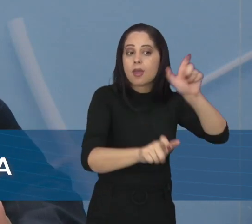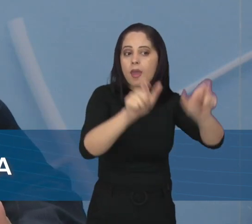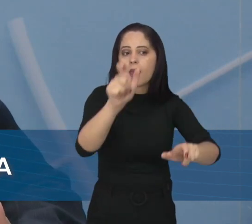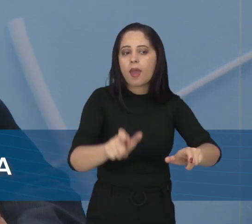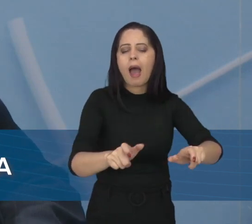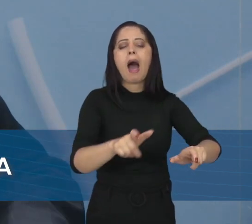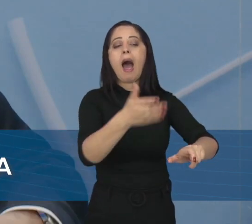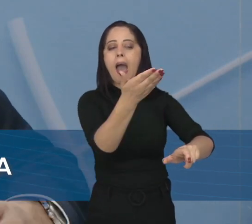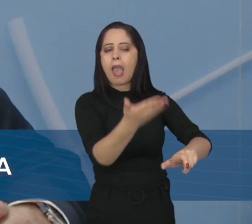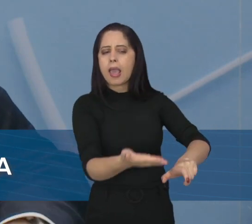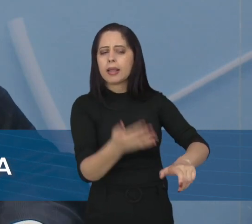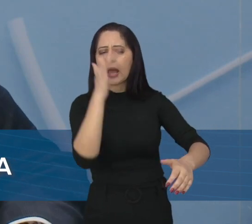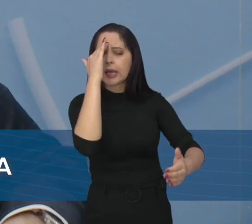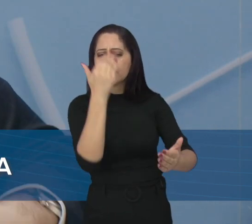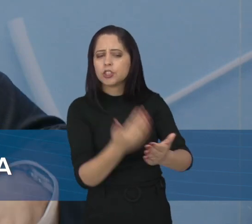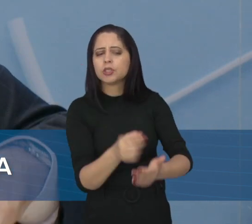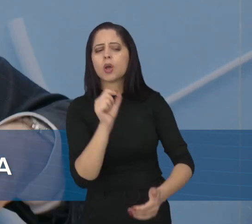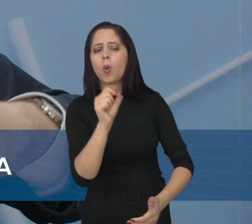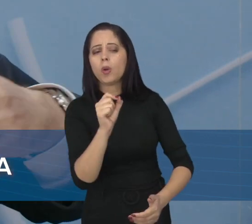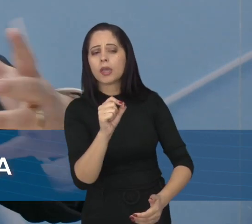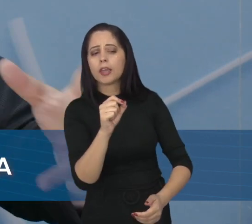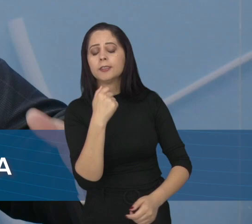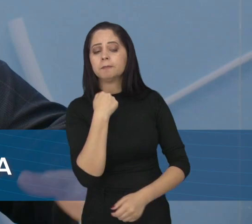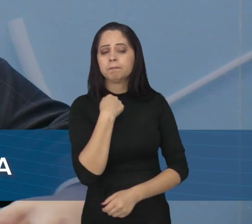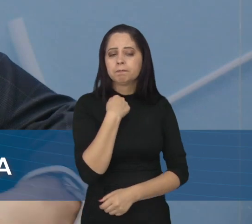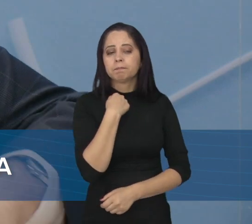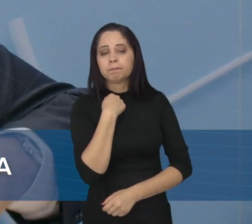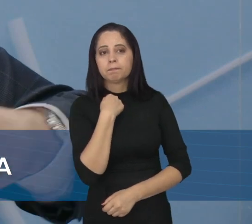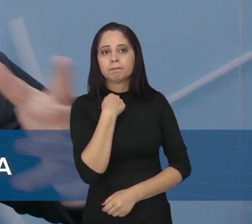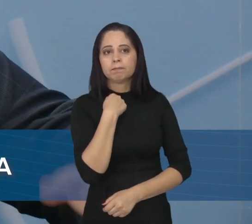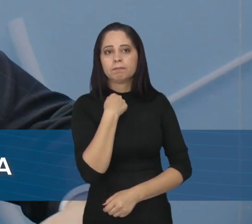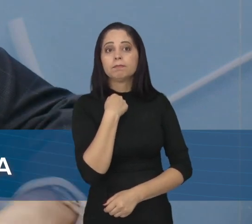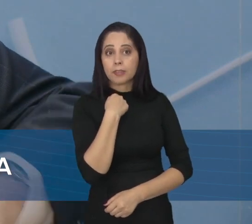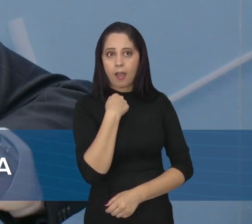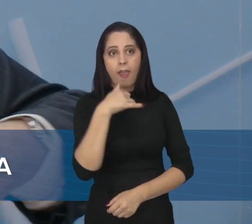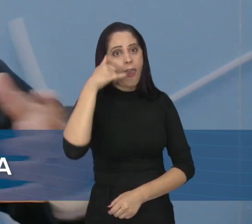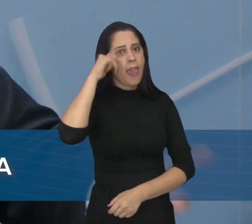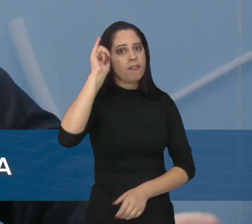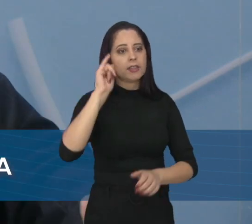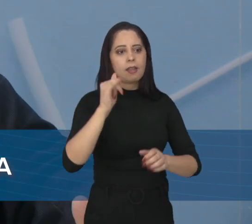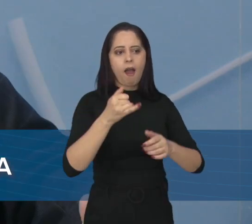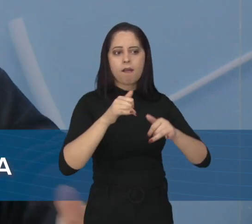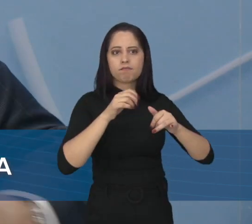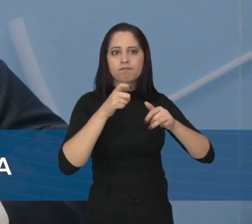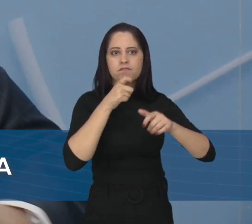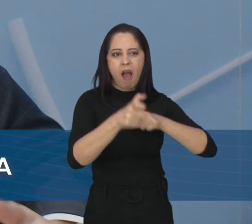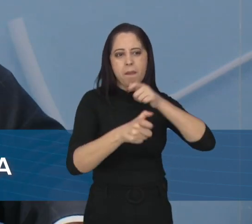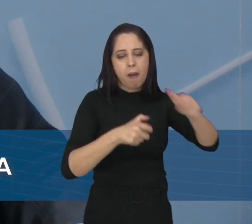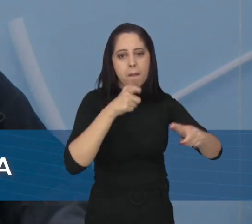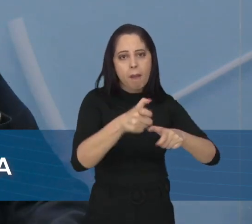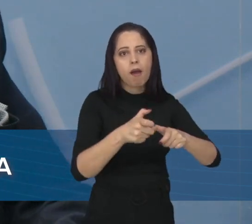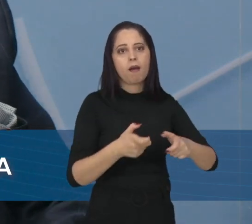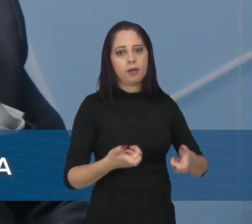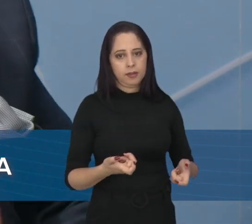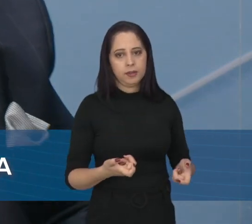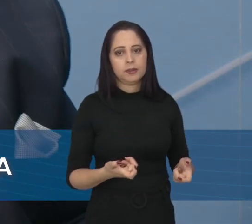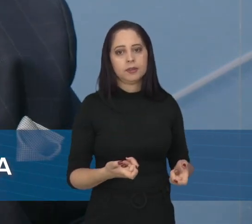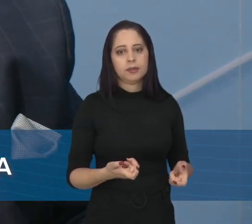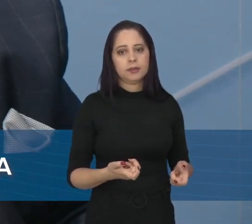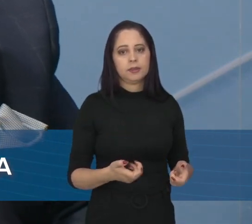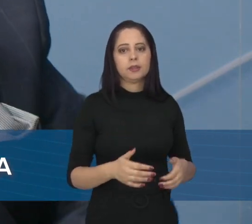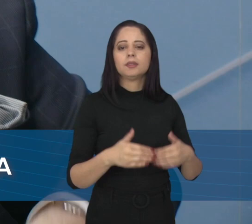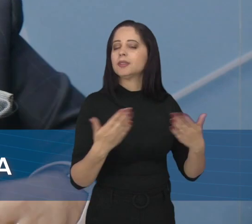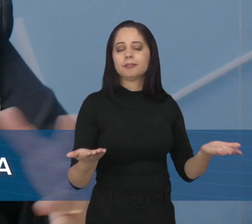acredito. Conhecer os dogmas, conhecer os estatutos, conhecer o ser humano, a